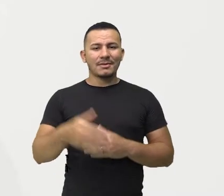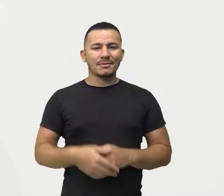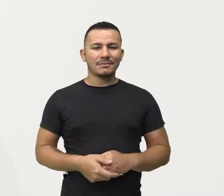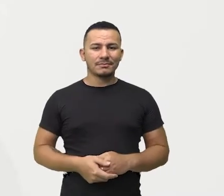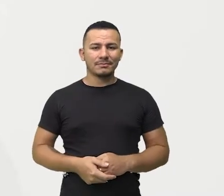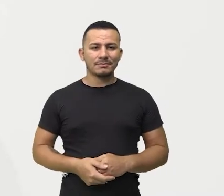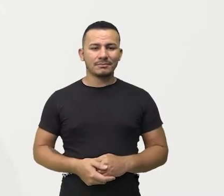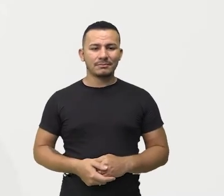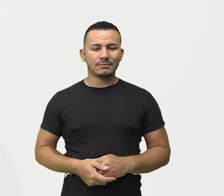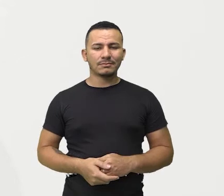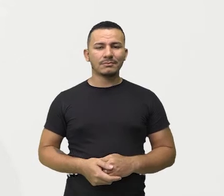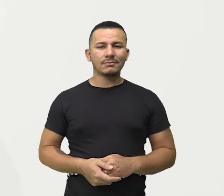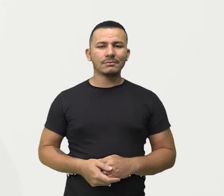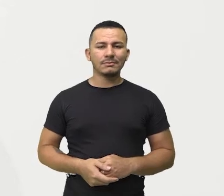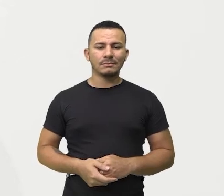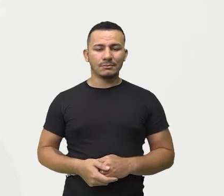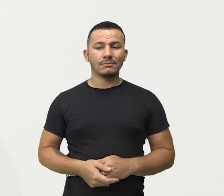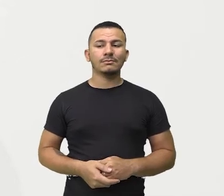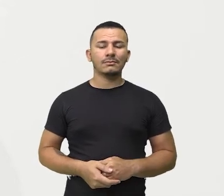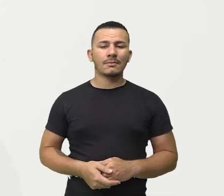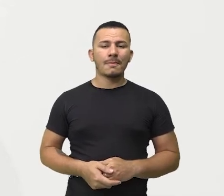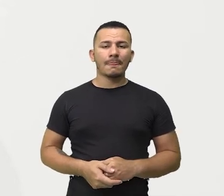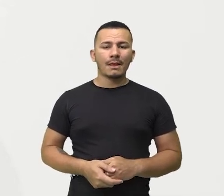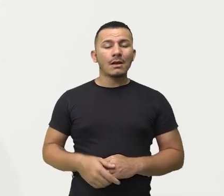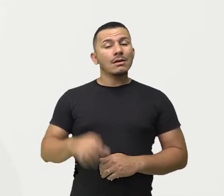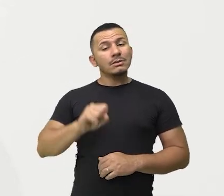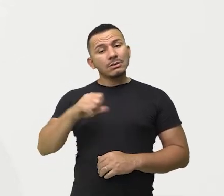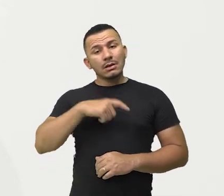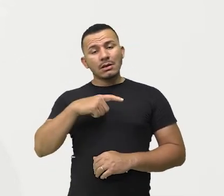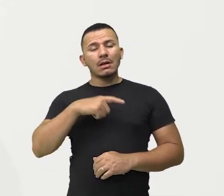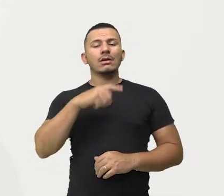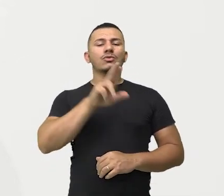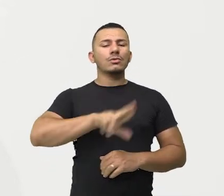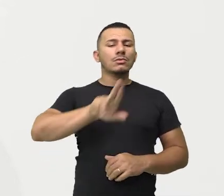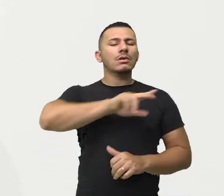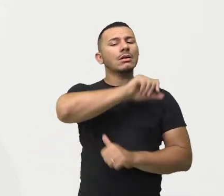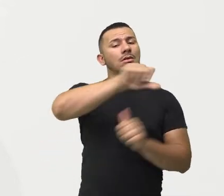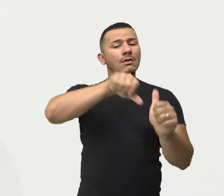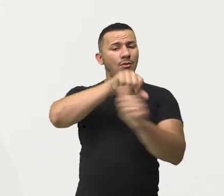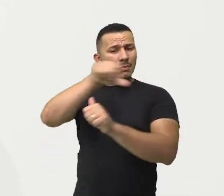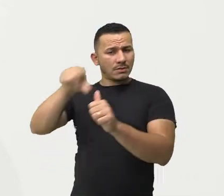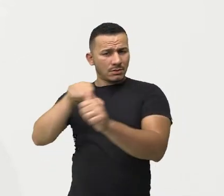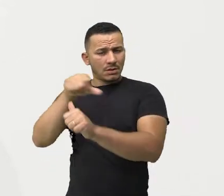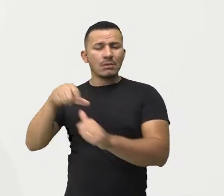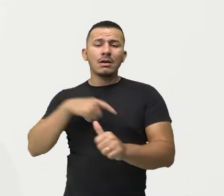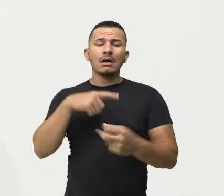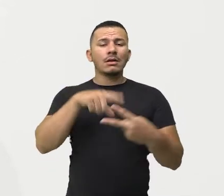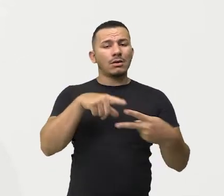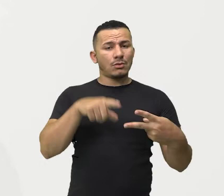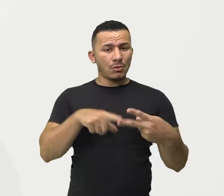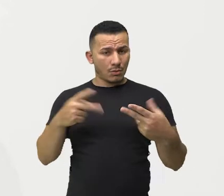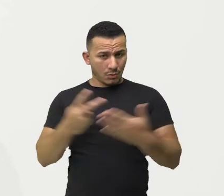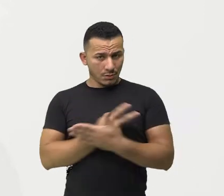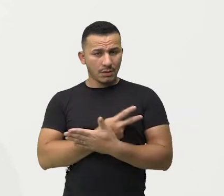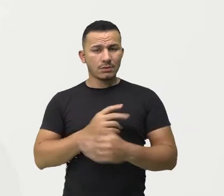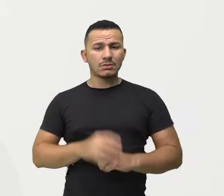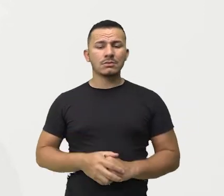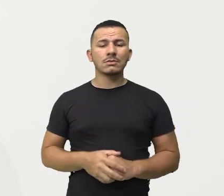olha lá. Então, pessoal, quando fazemos alguma transformação geométrica, podem ocorrer duas